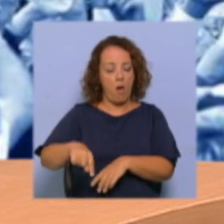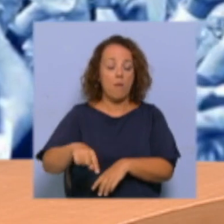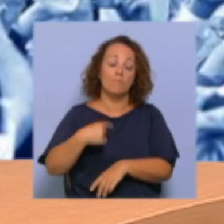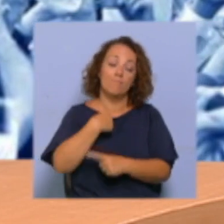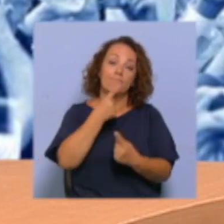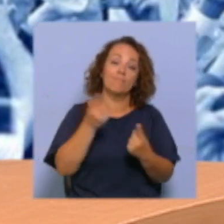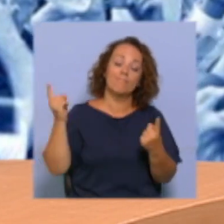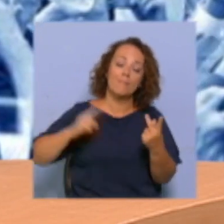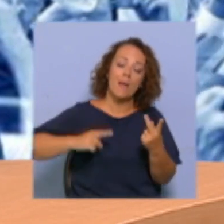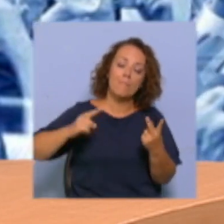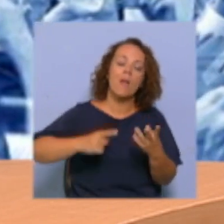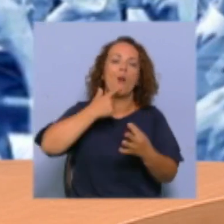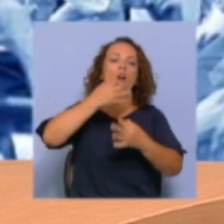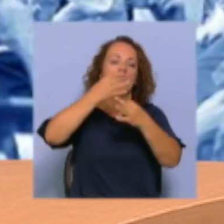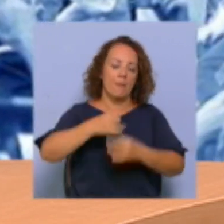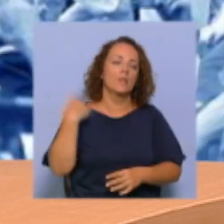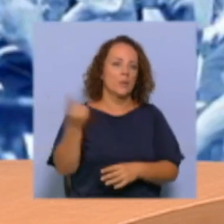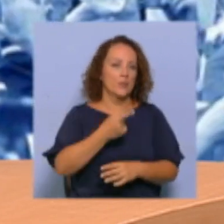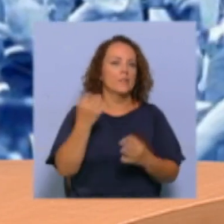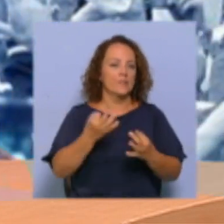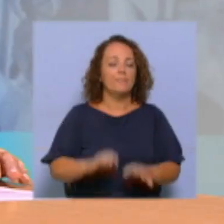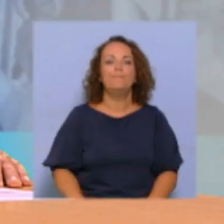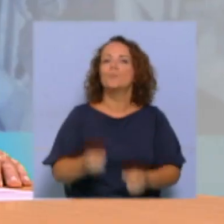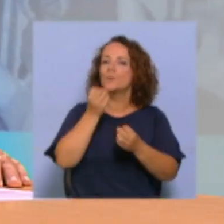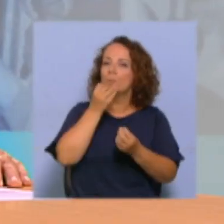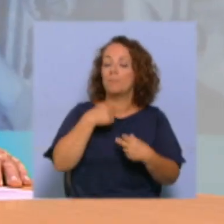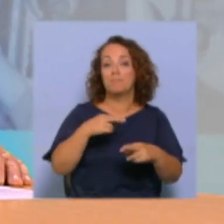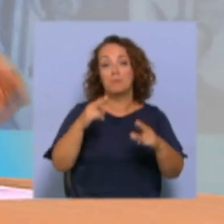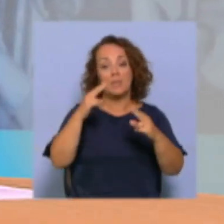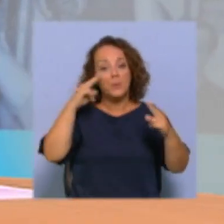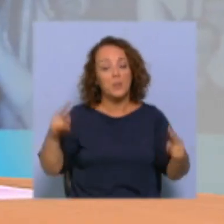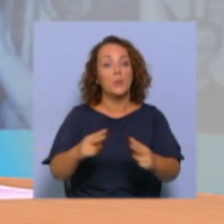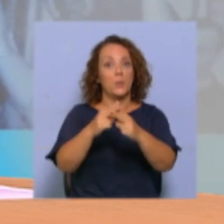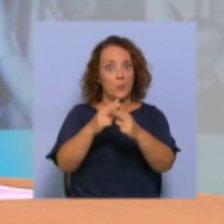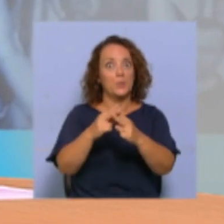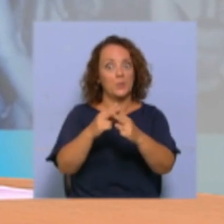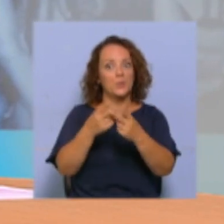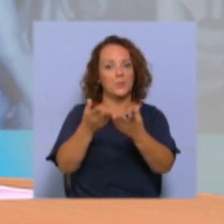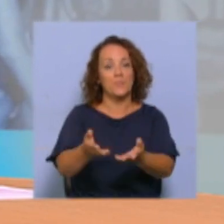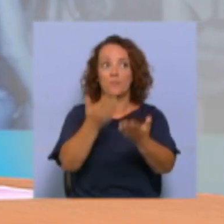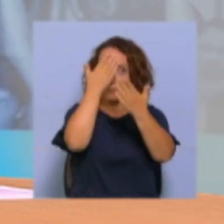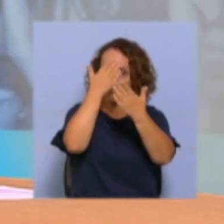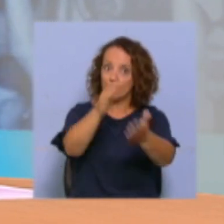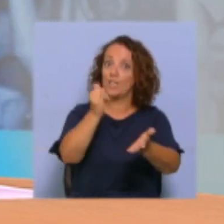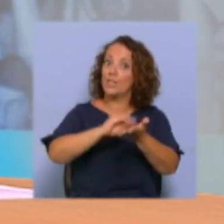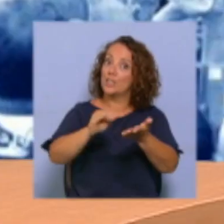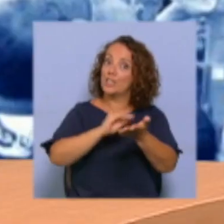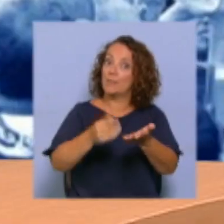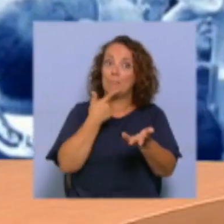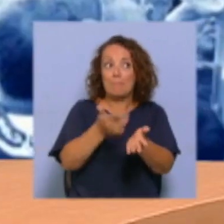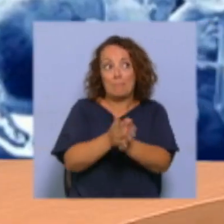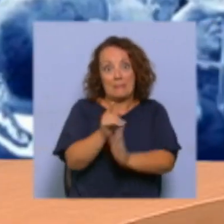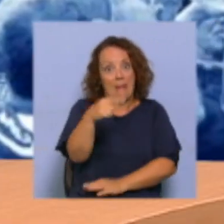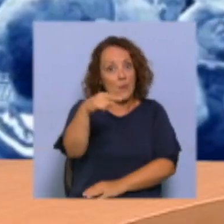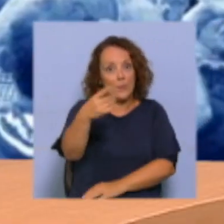confirmando, não é? Vou confirmando. E vamos todos também. Muito bem, ficamos à espera das jornadas. Obrigado pela sua presença. Inscrevam-se, é só o que eu posso pedir.